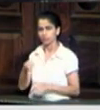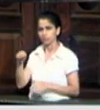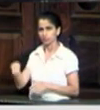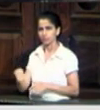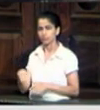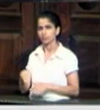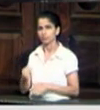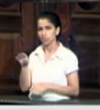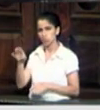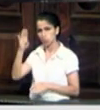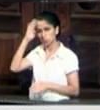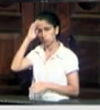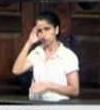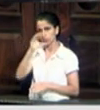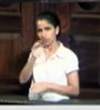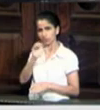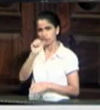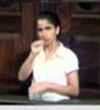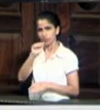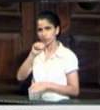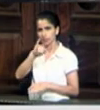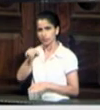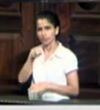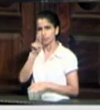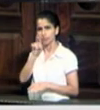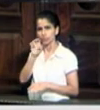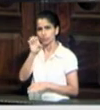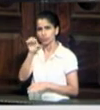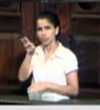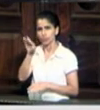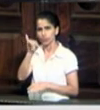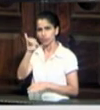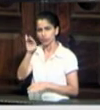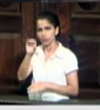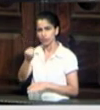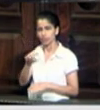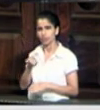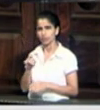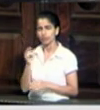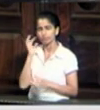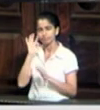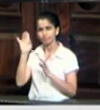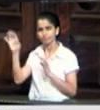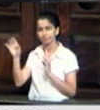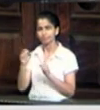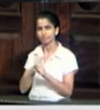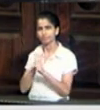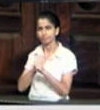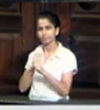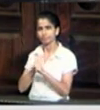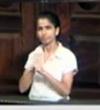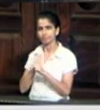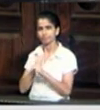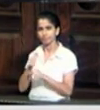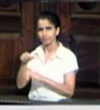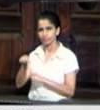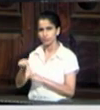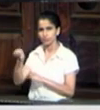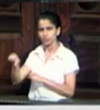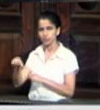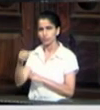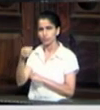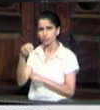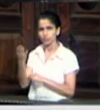Coronel Cajueiro, ele faz uma análise bem extensa que se inicia no ano de